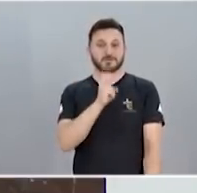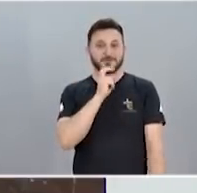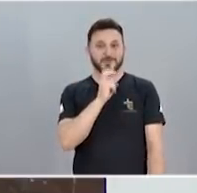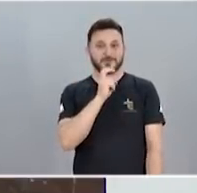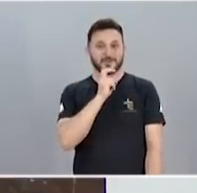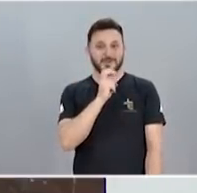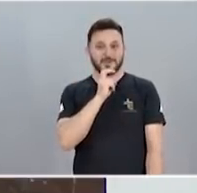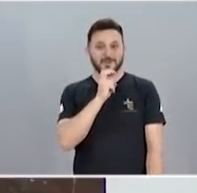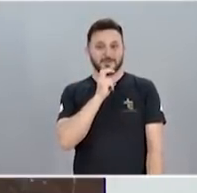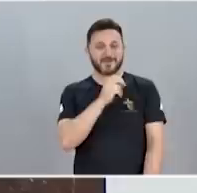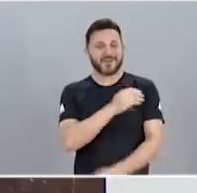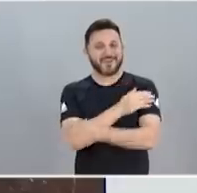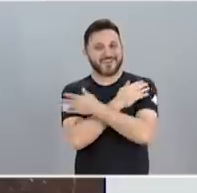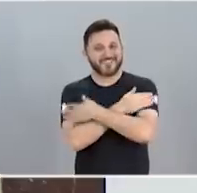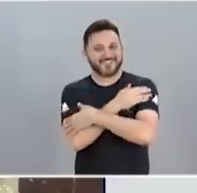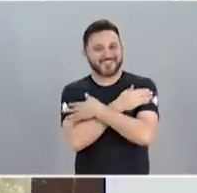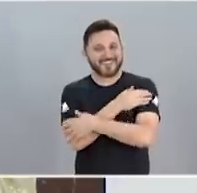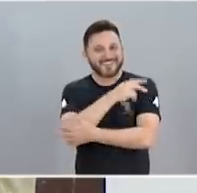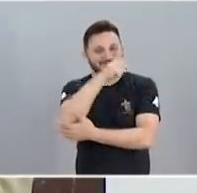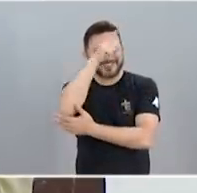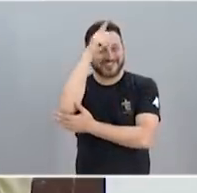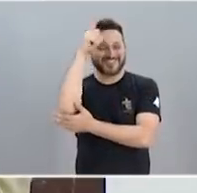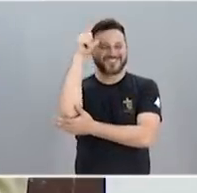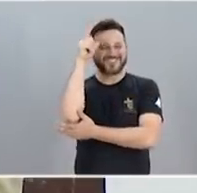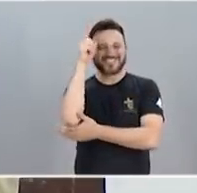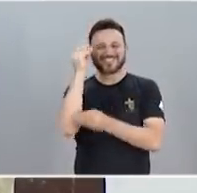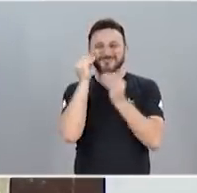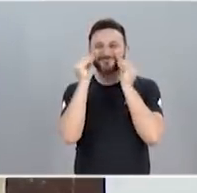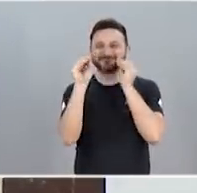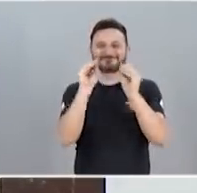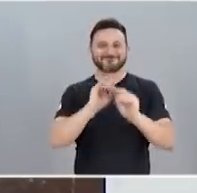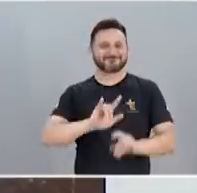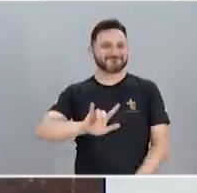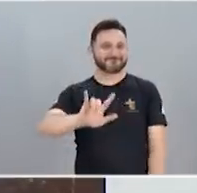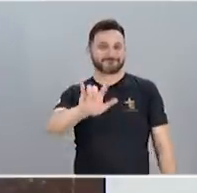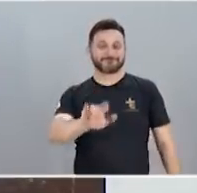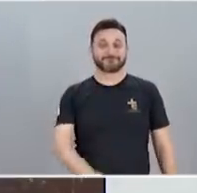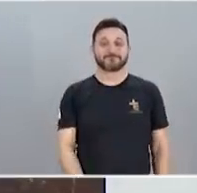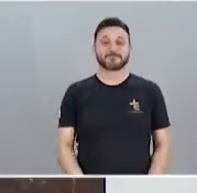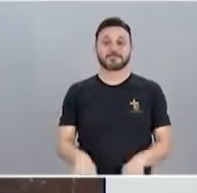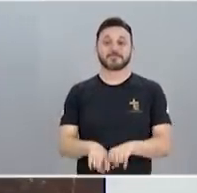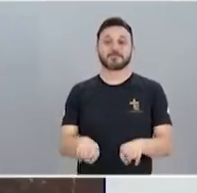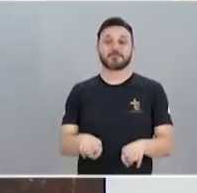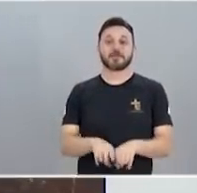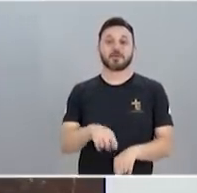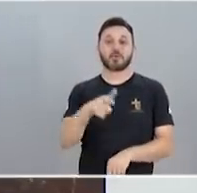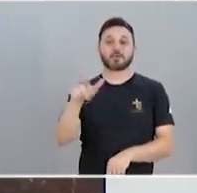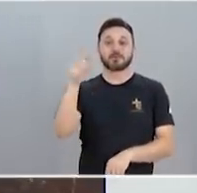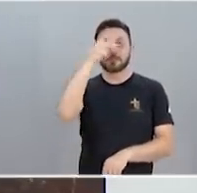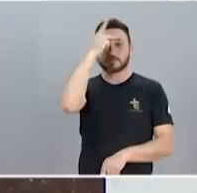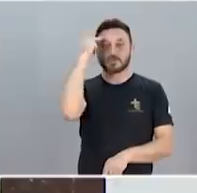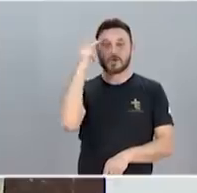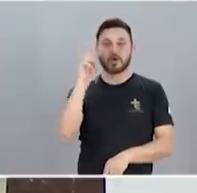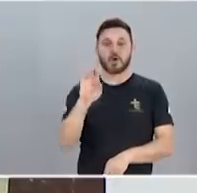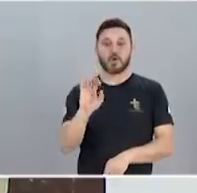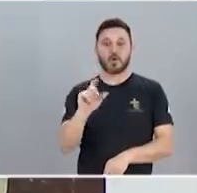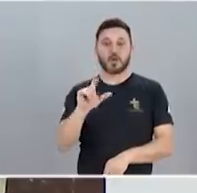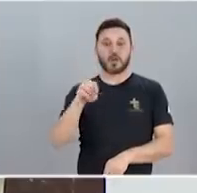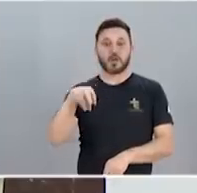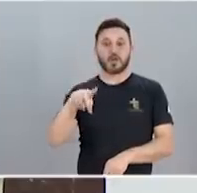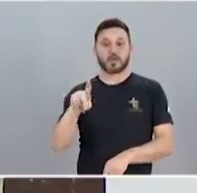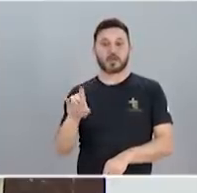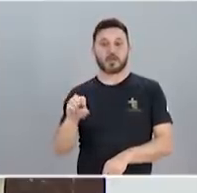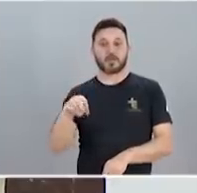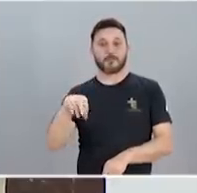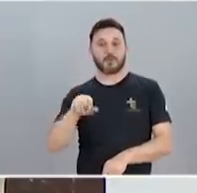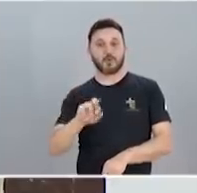São Paulo; Jean Carlos Alves Pisque, Rolim de Moura; Edson da